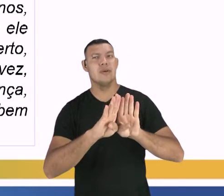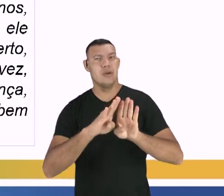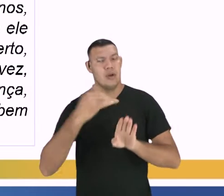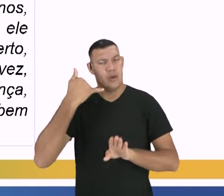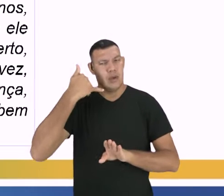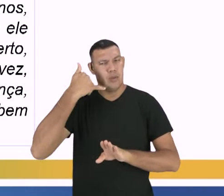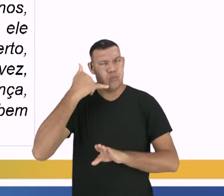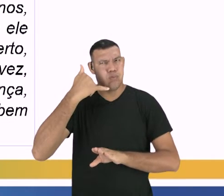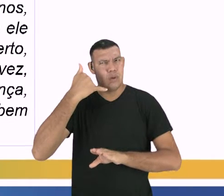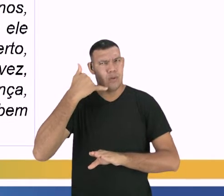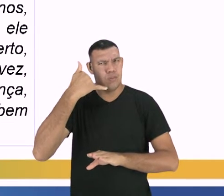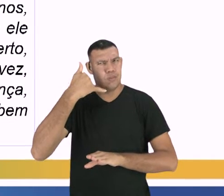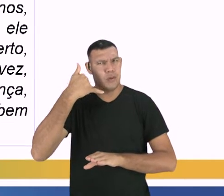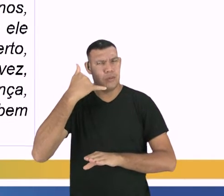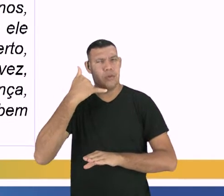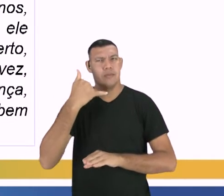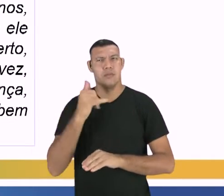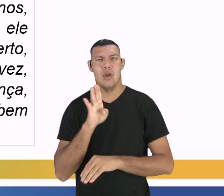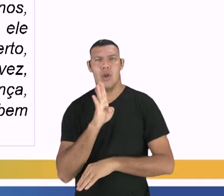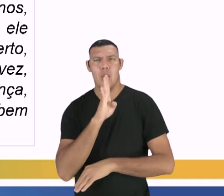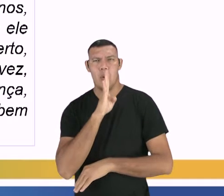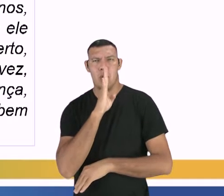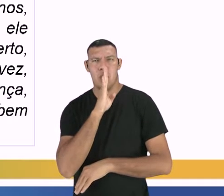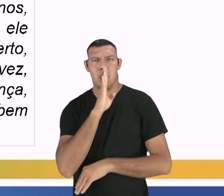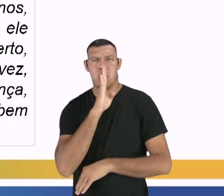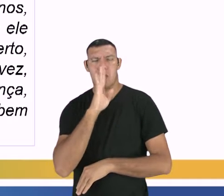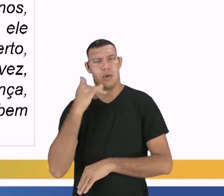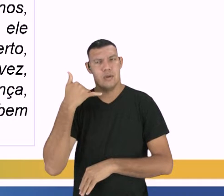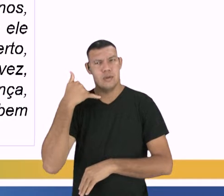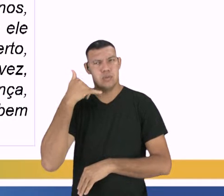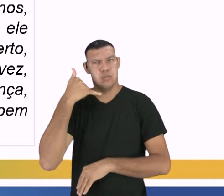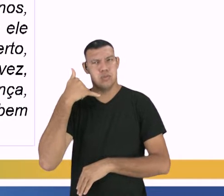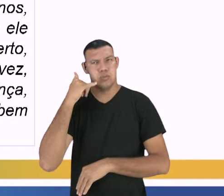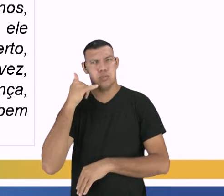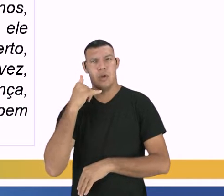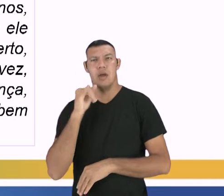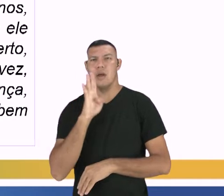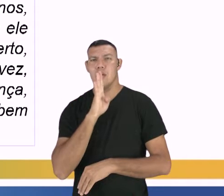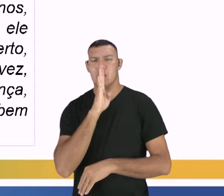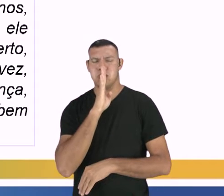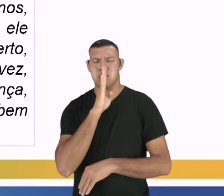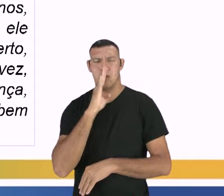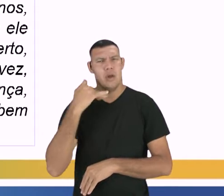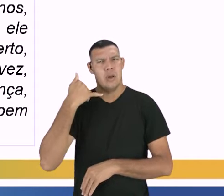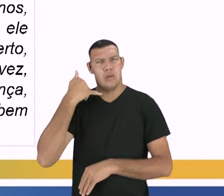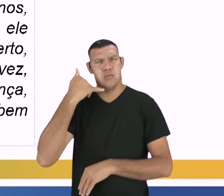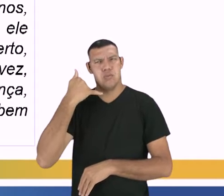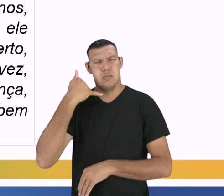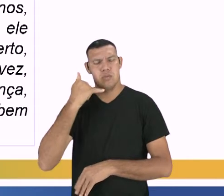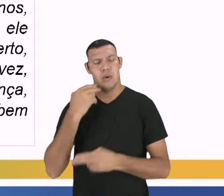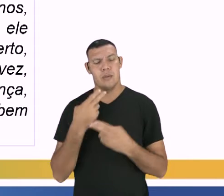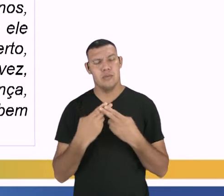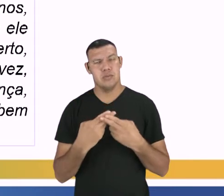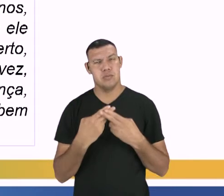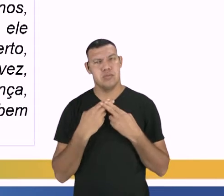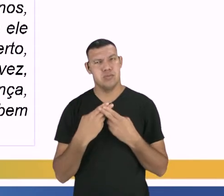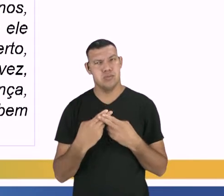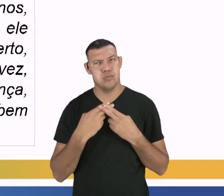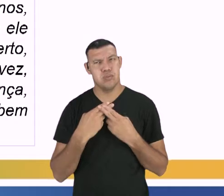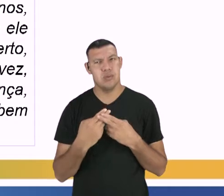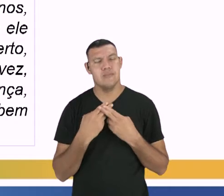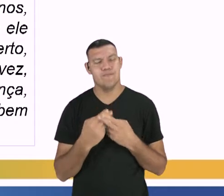telefone batia. Silenciava, batia outra vez, interminável, paciente,